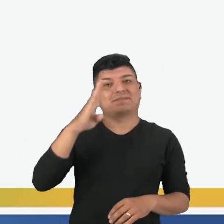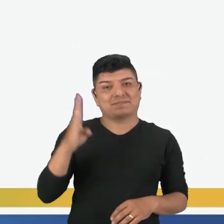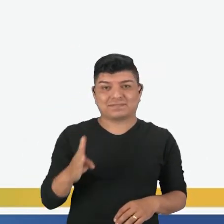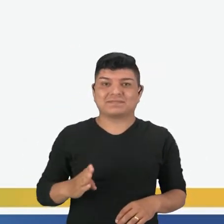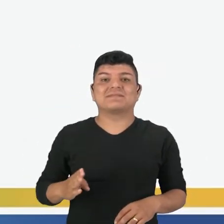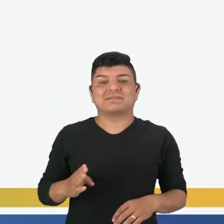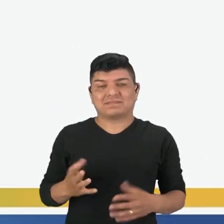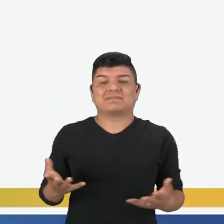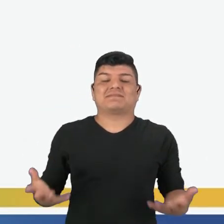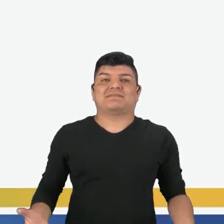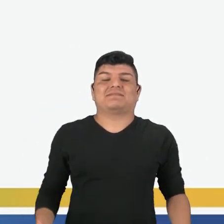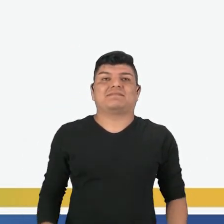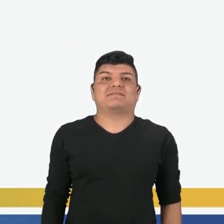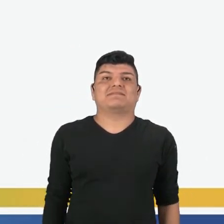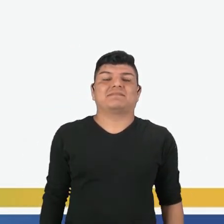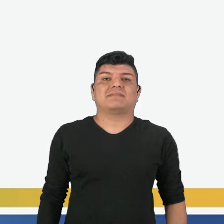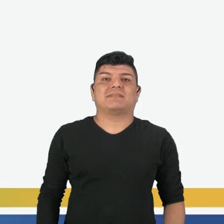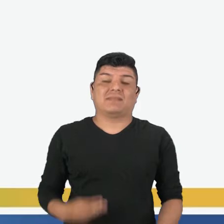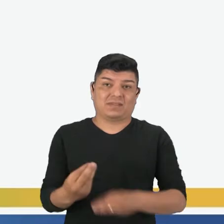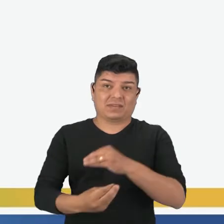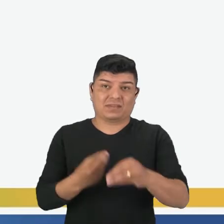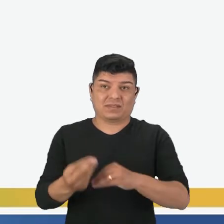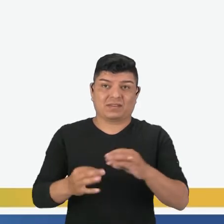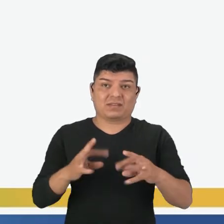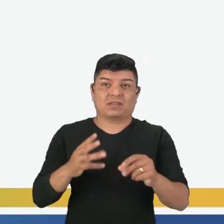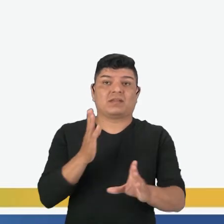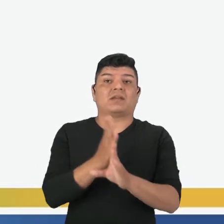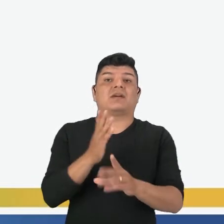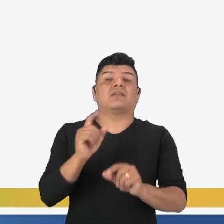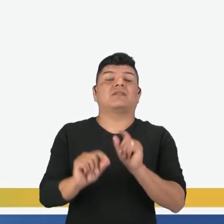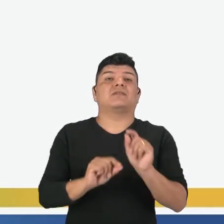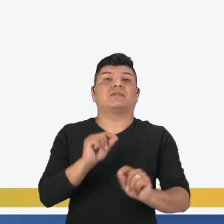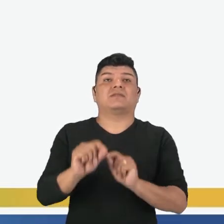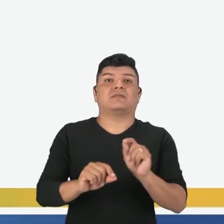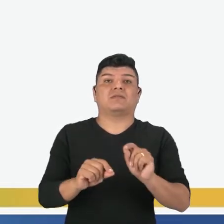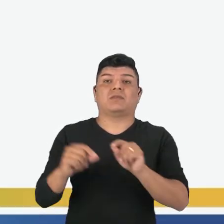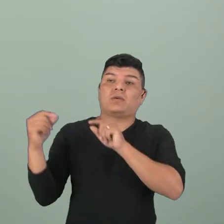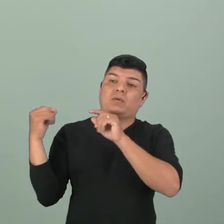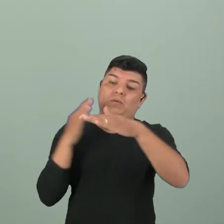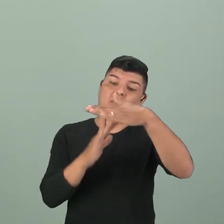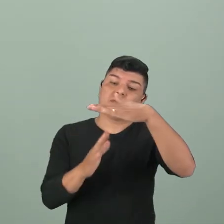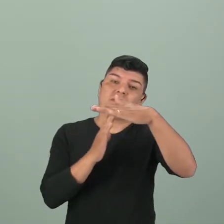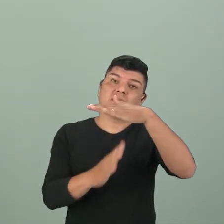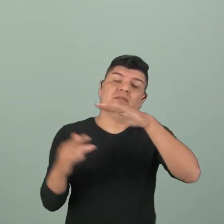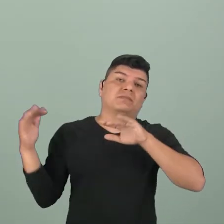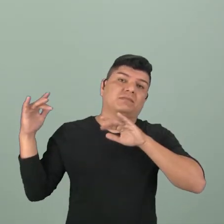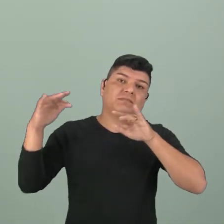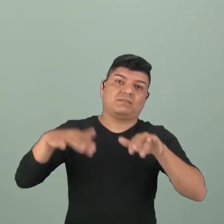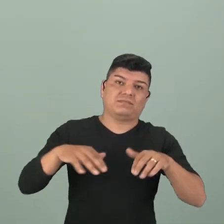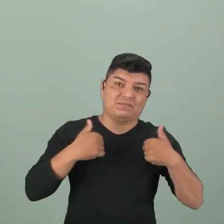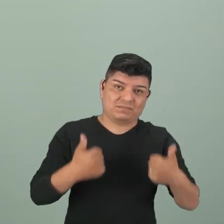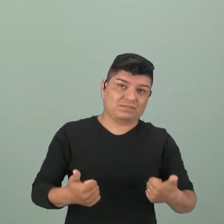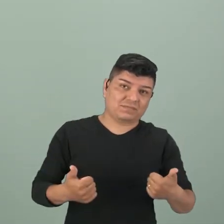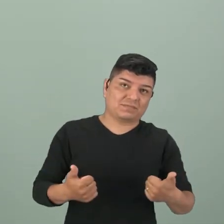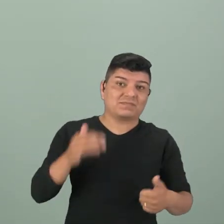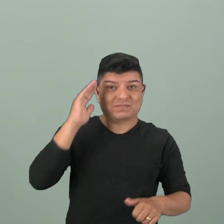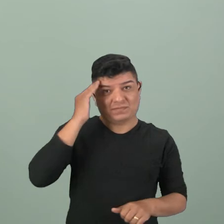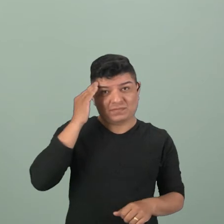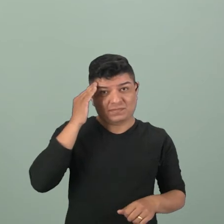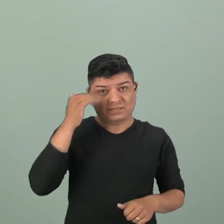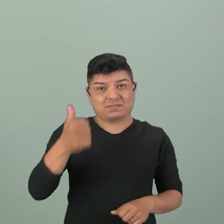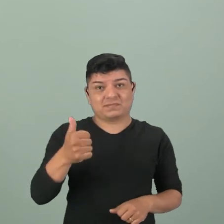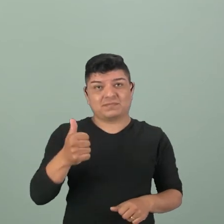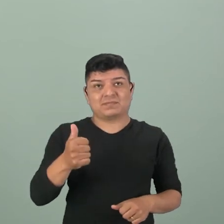brasileiro, afrodescendente chamado. Então essa mistura toda se deu por conta das migrações. Tranquilo?